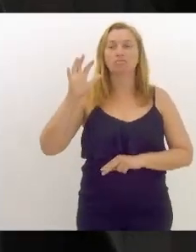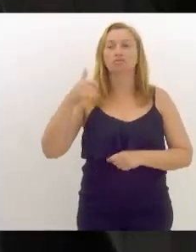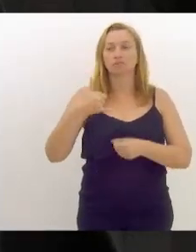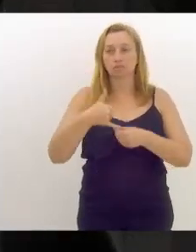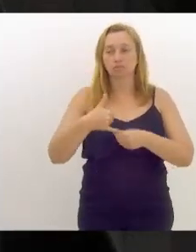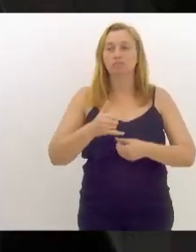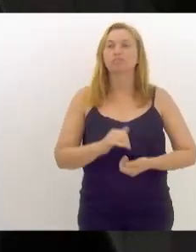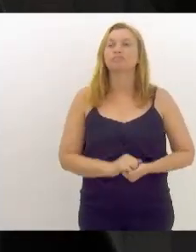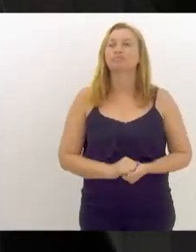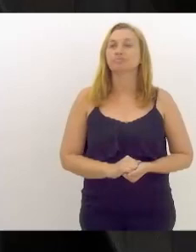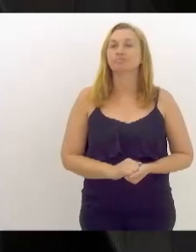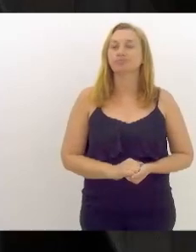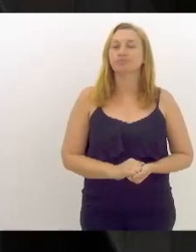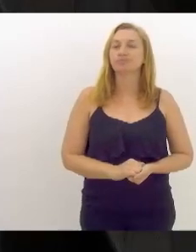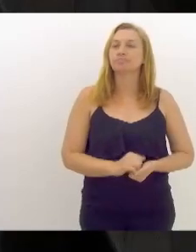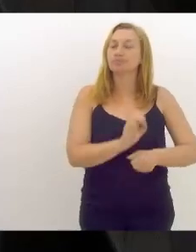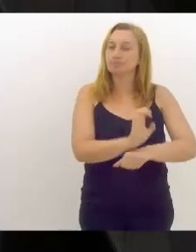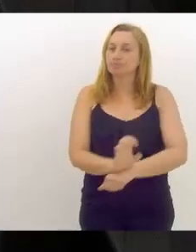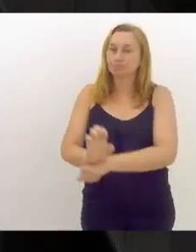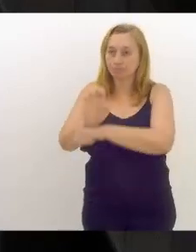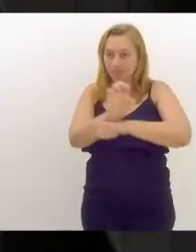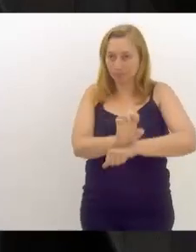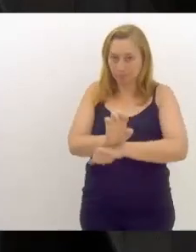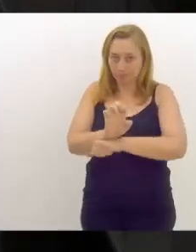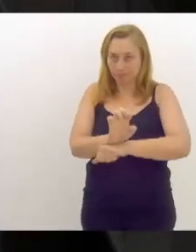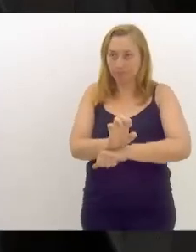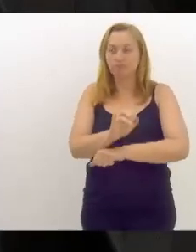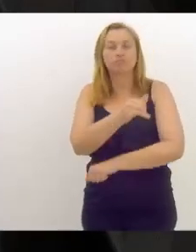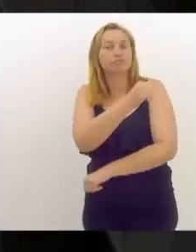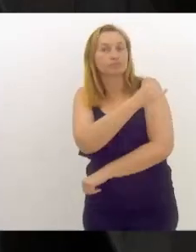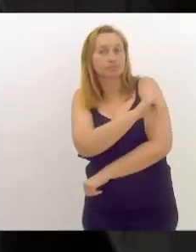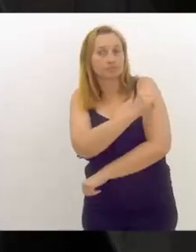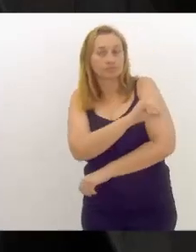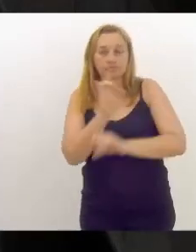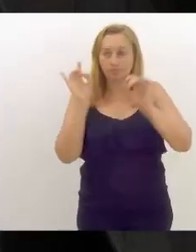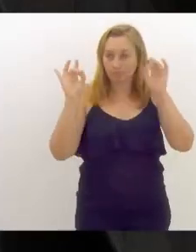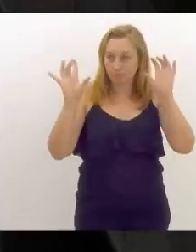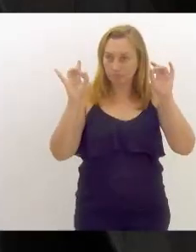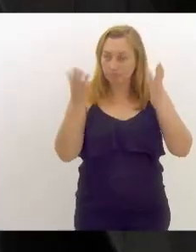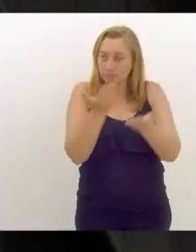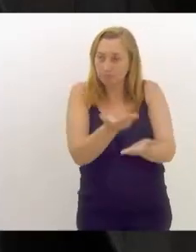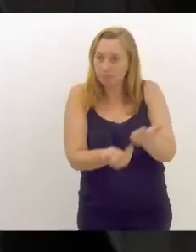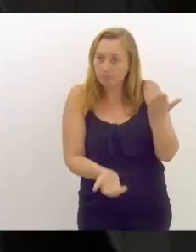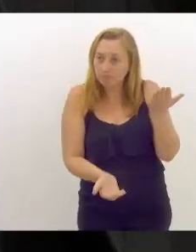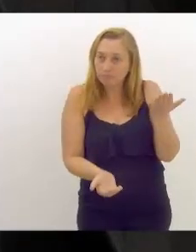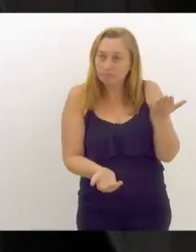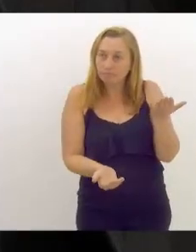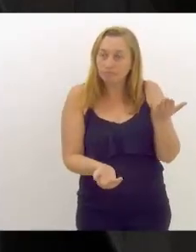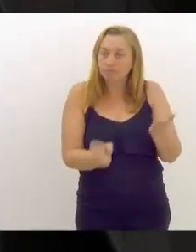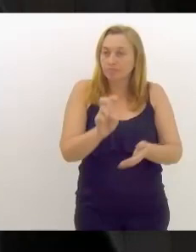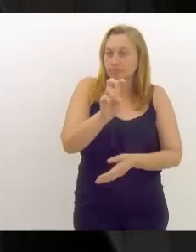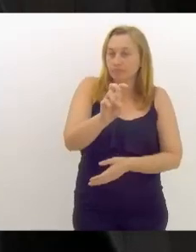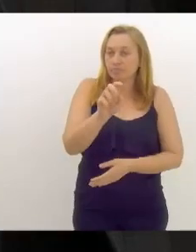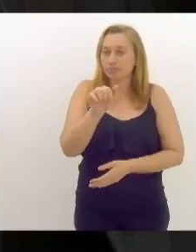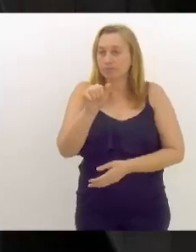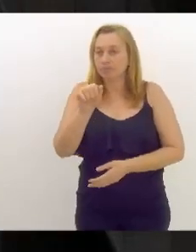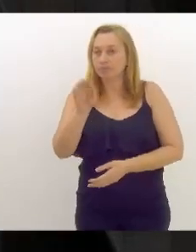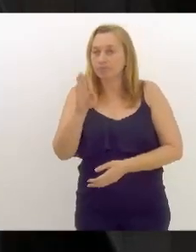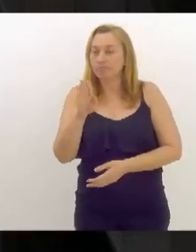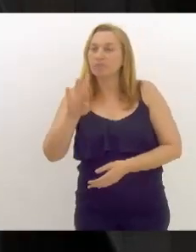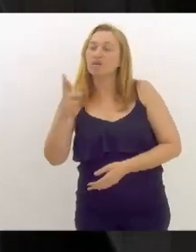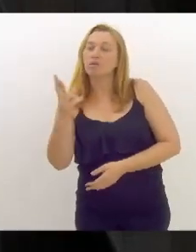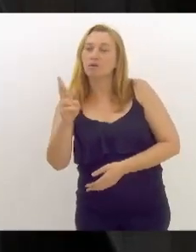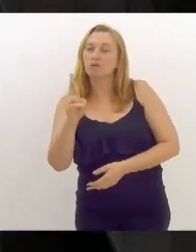combustíveis. Os estados, o estado do Rio em especial, está perdendo 5 bilhões para o ano que